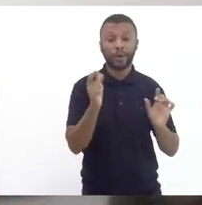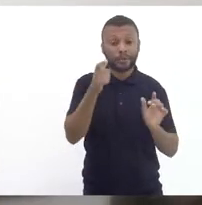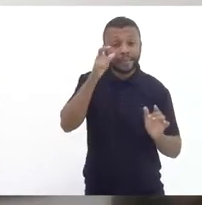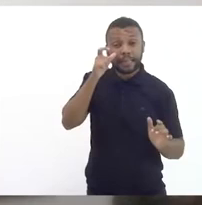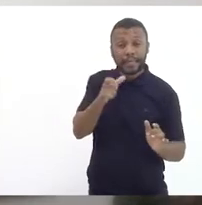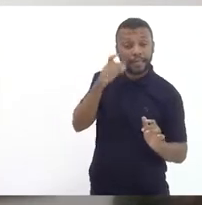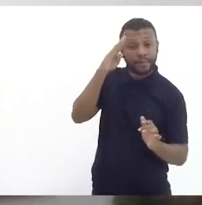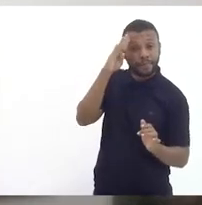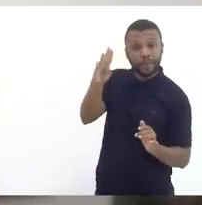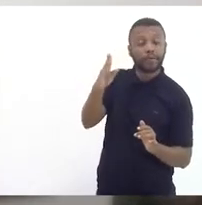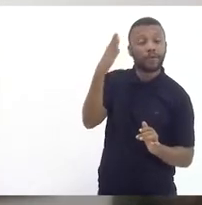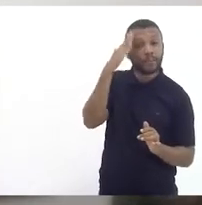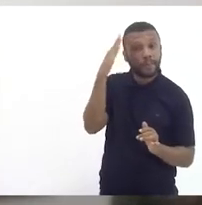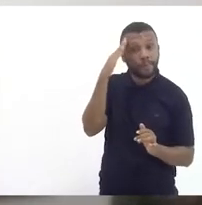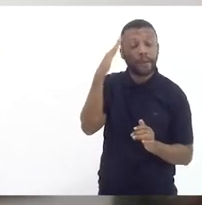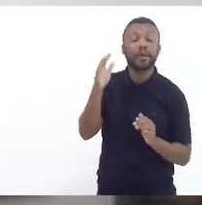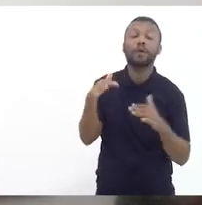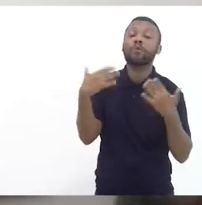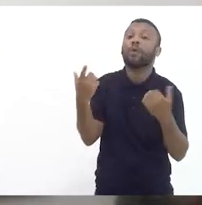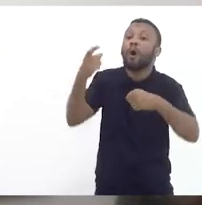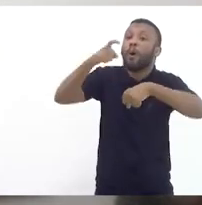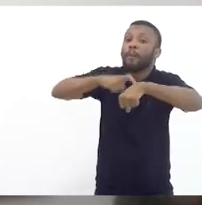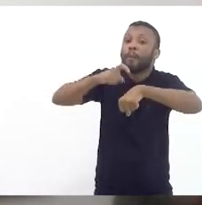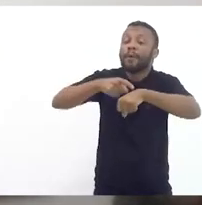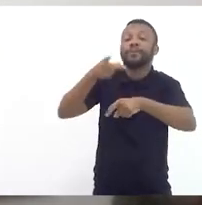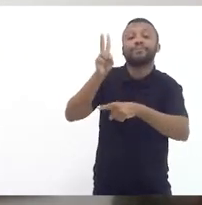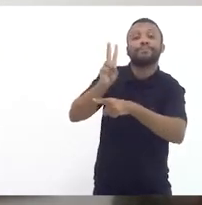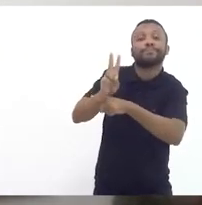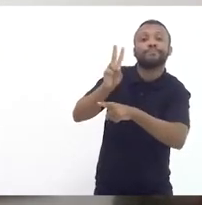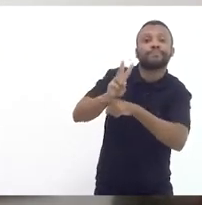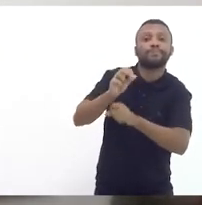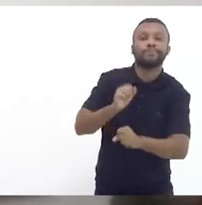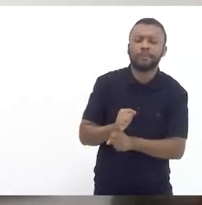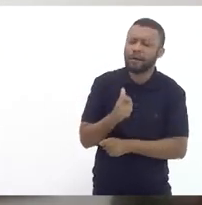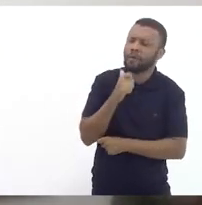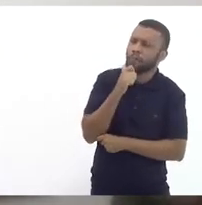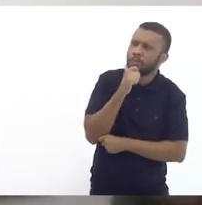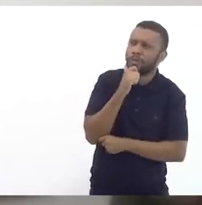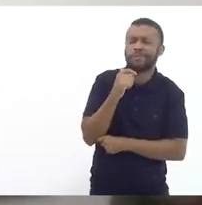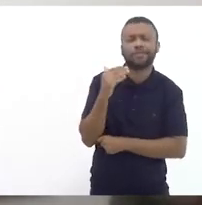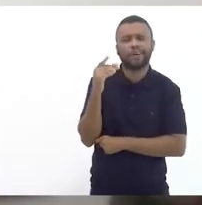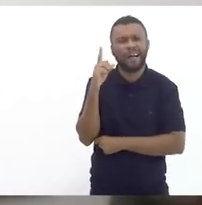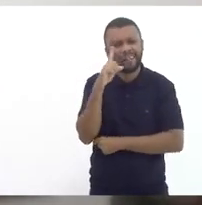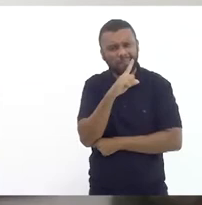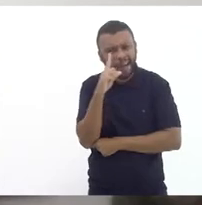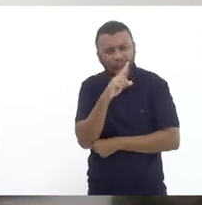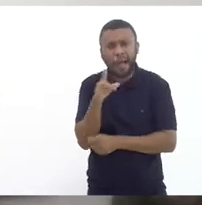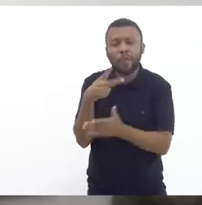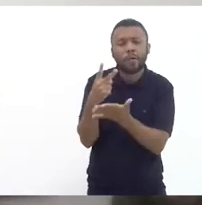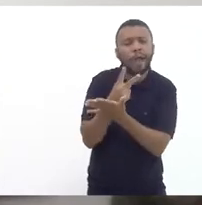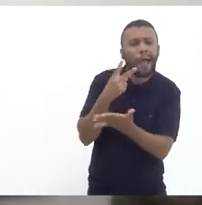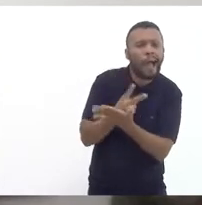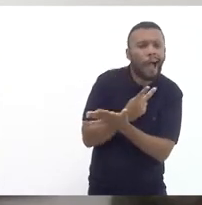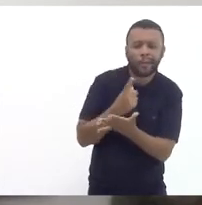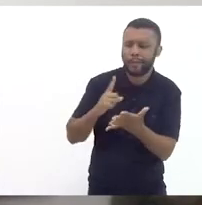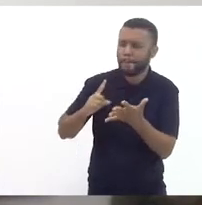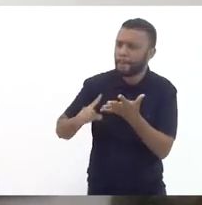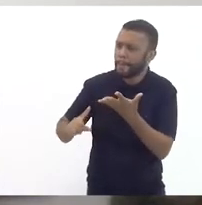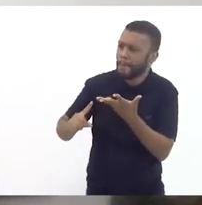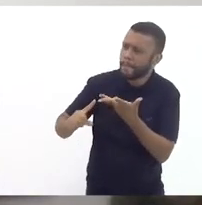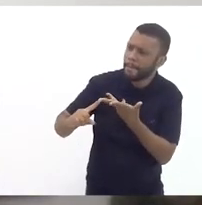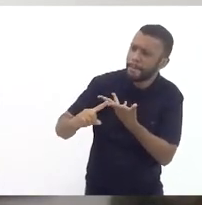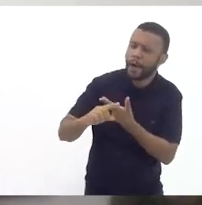quê? Quando foi a fiscalização, o que de errado foi observado, quais foram as providências adotadas pela agência ou